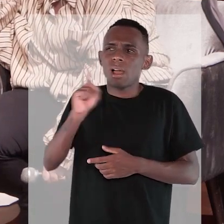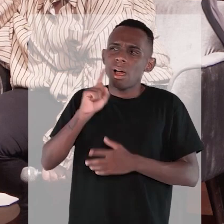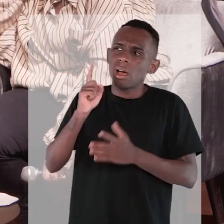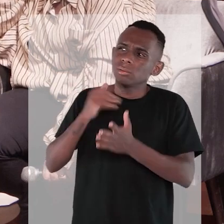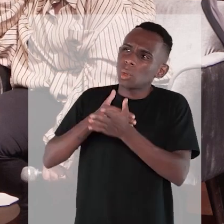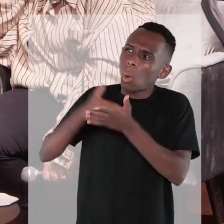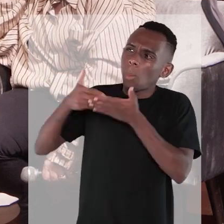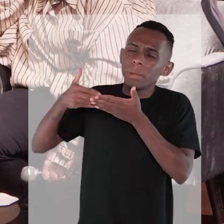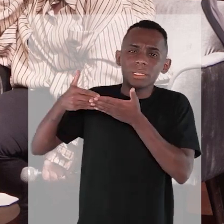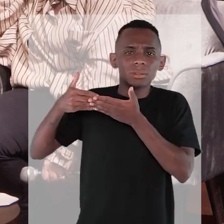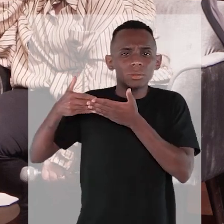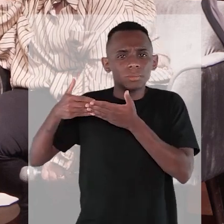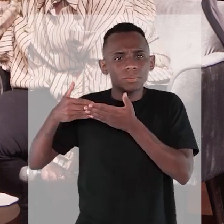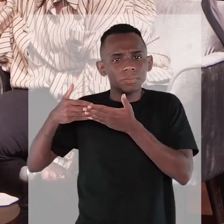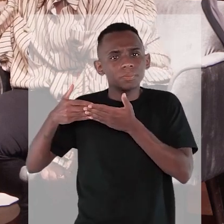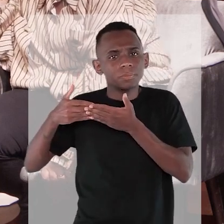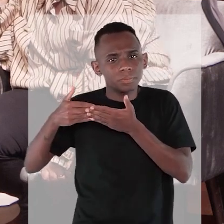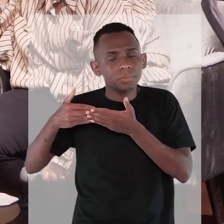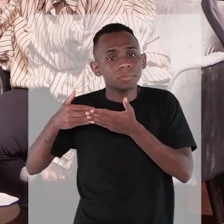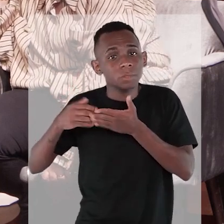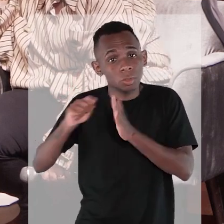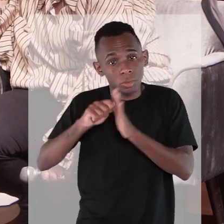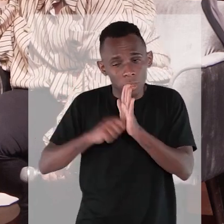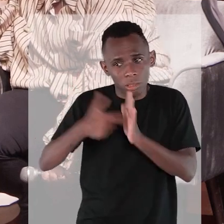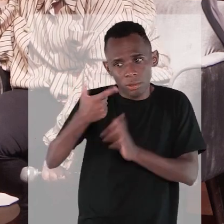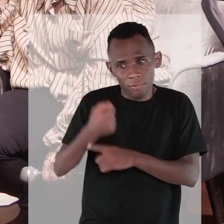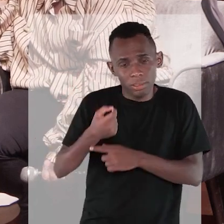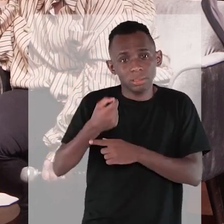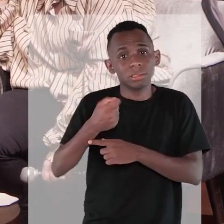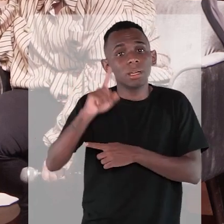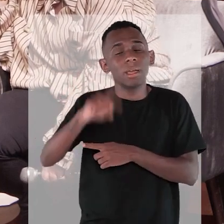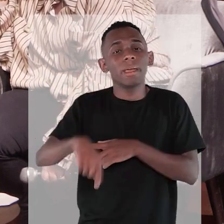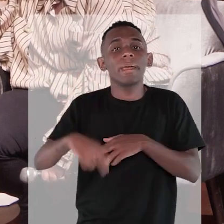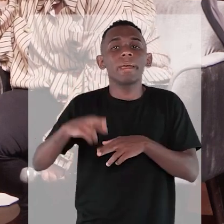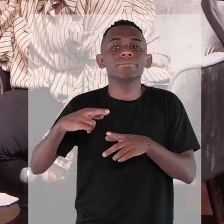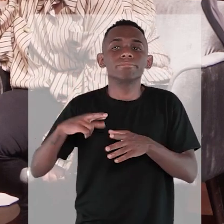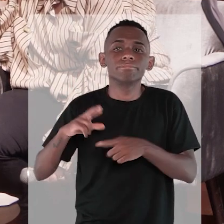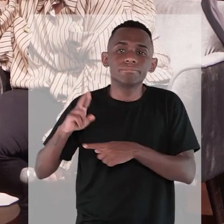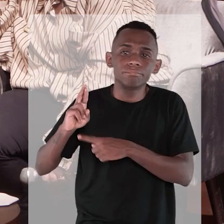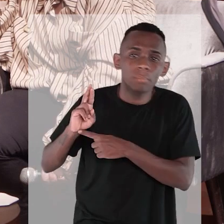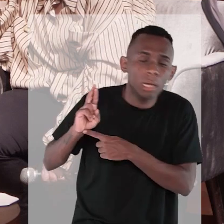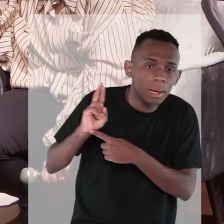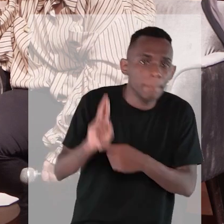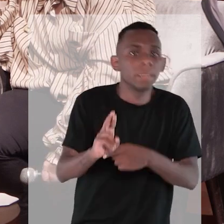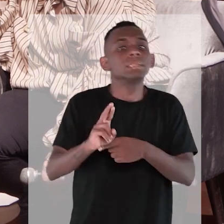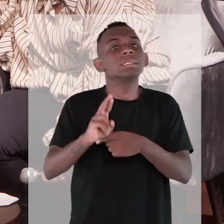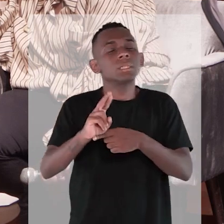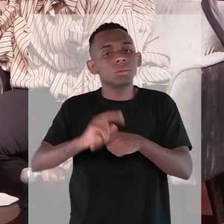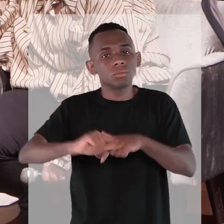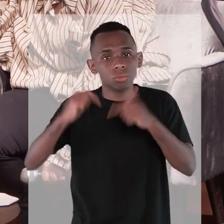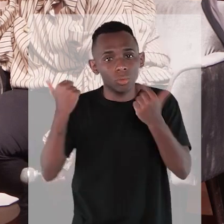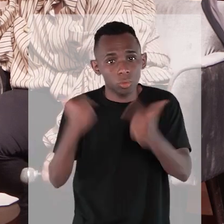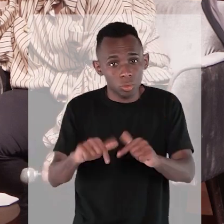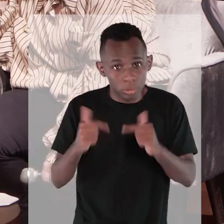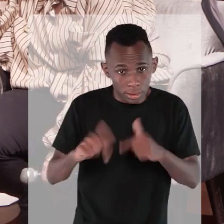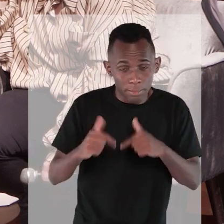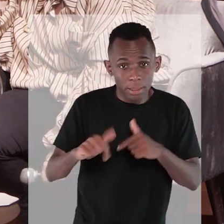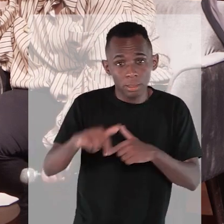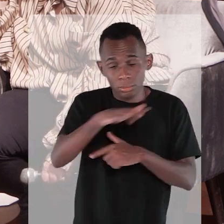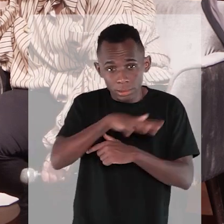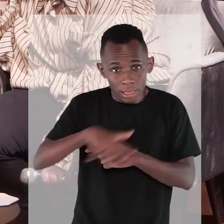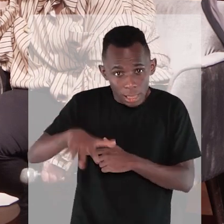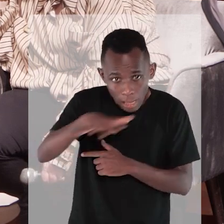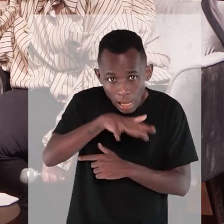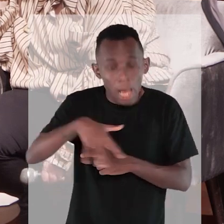começo do século XX é representar a ação na arena pública como